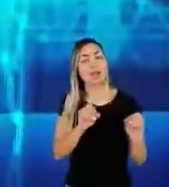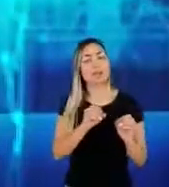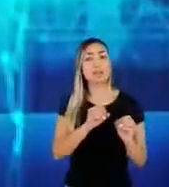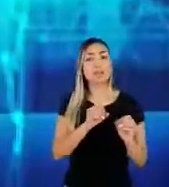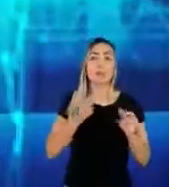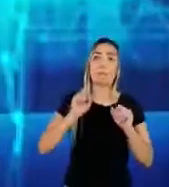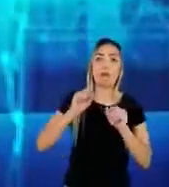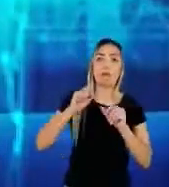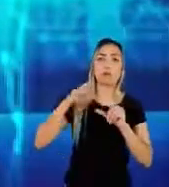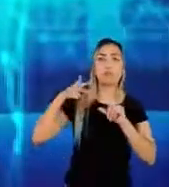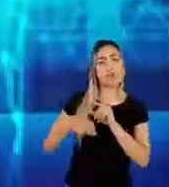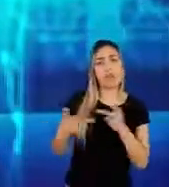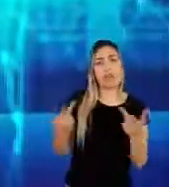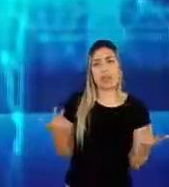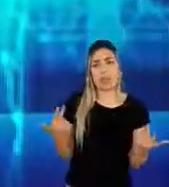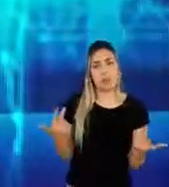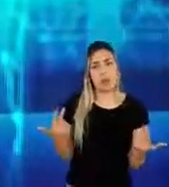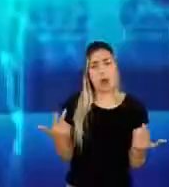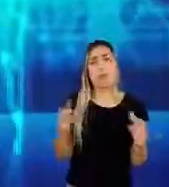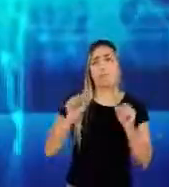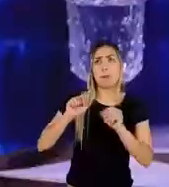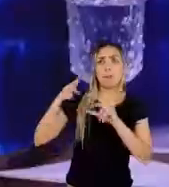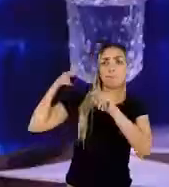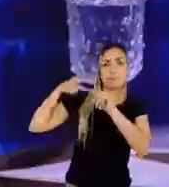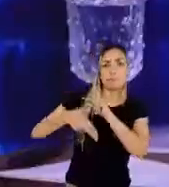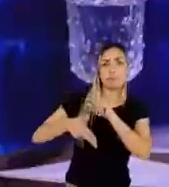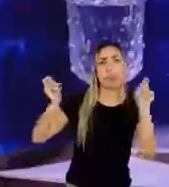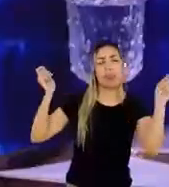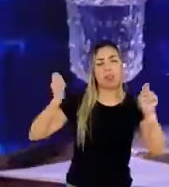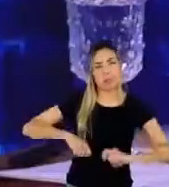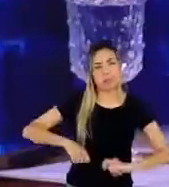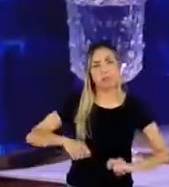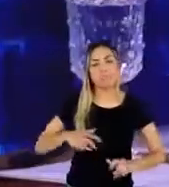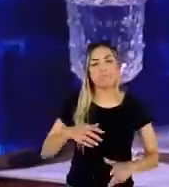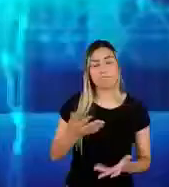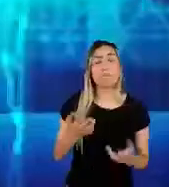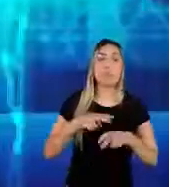mercado regulado, ele pode ser cortado. Então, acho que isso traz a